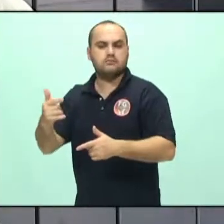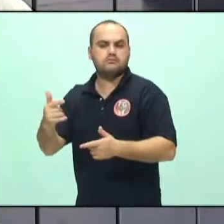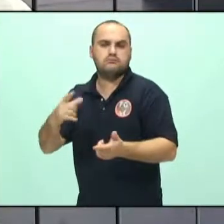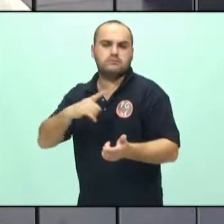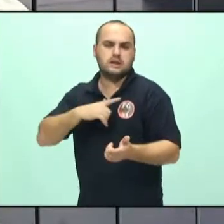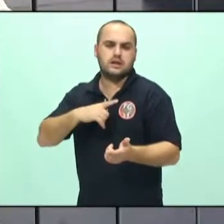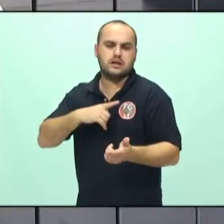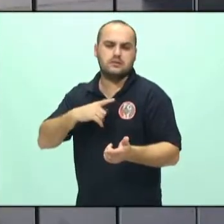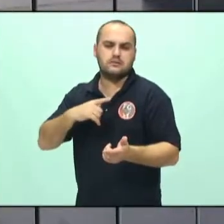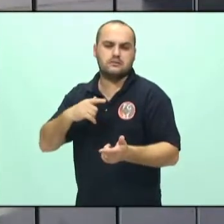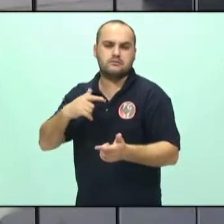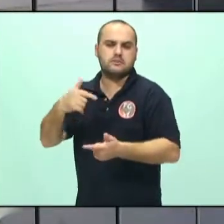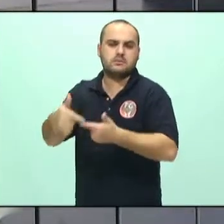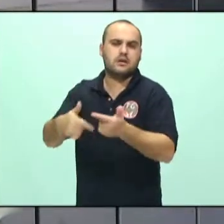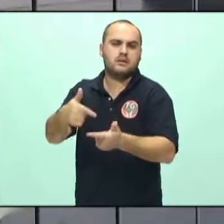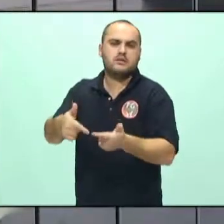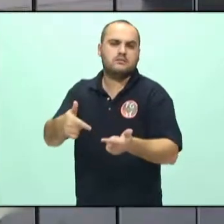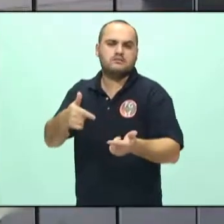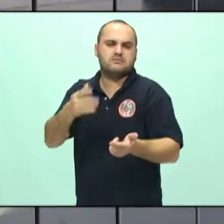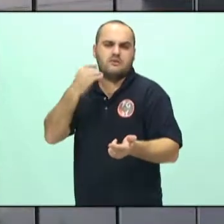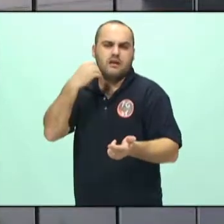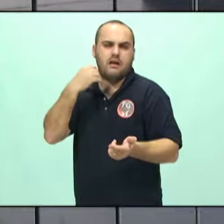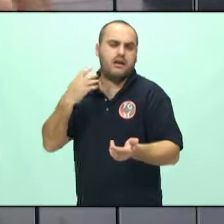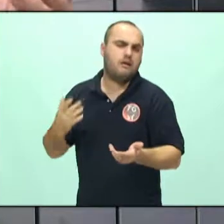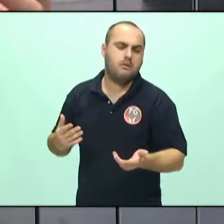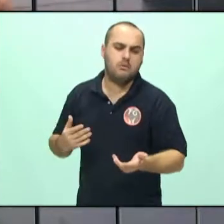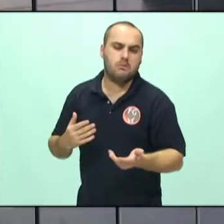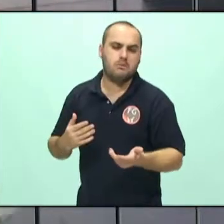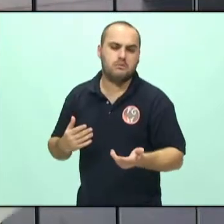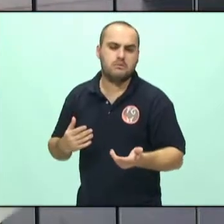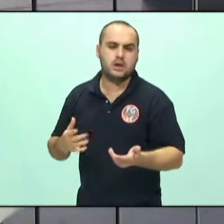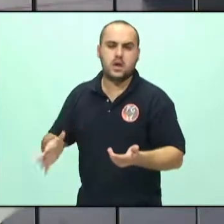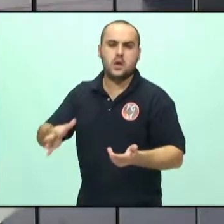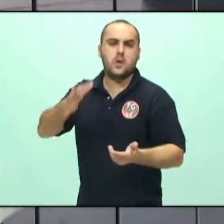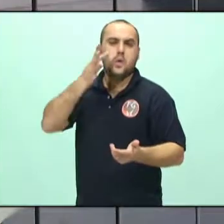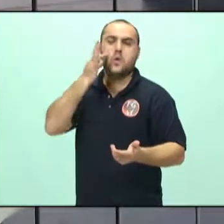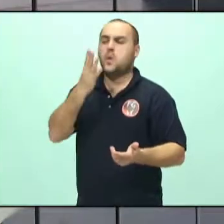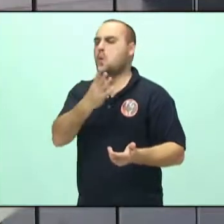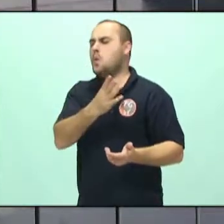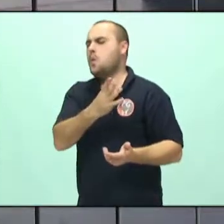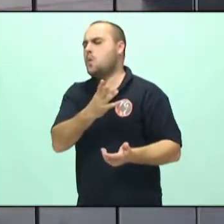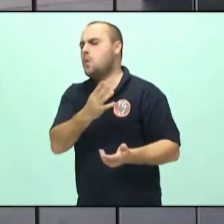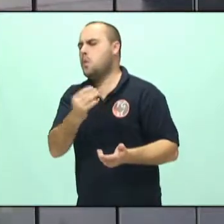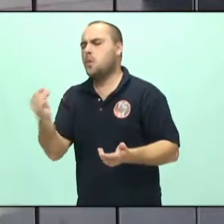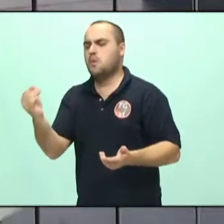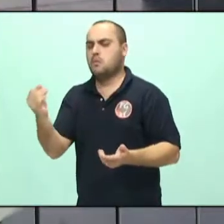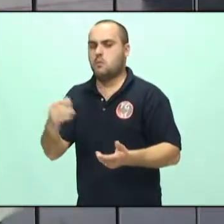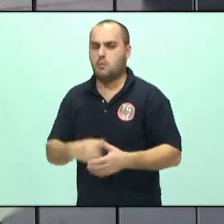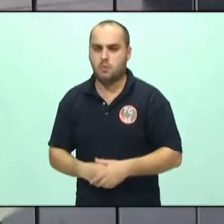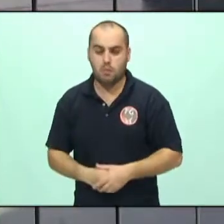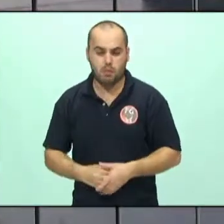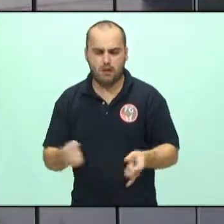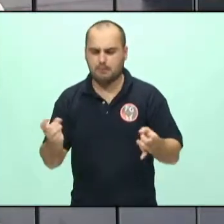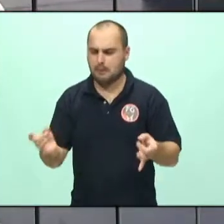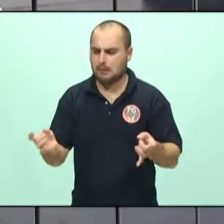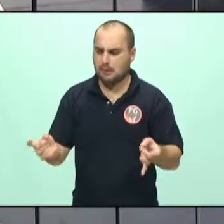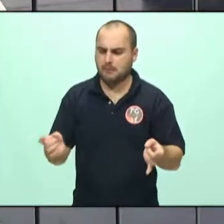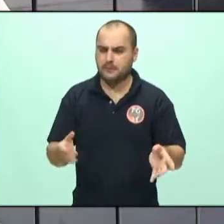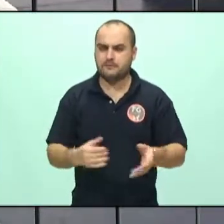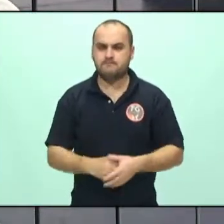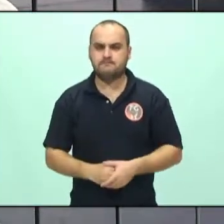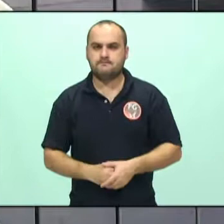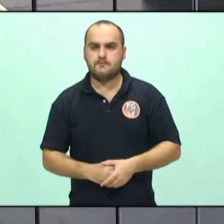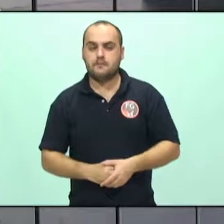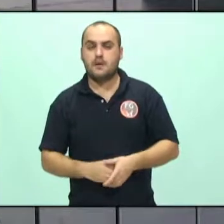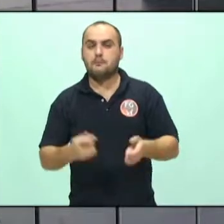digamos assim, com meia força e com um custo enorme. Não precisa isso tudo. Ele disse, o que nós precisamos